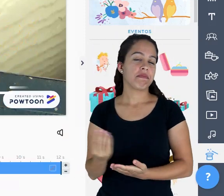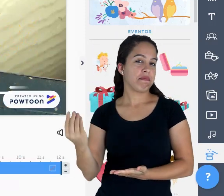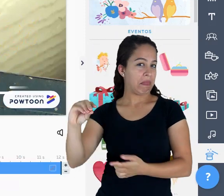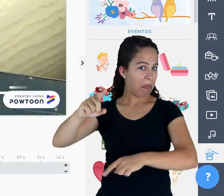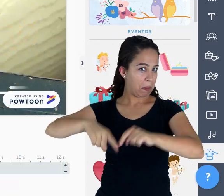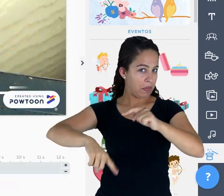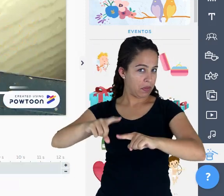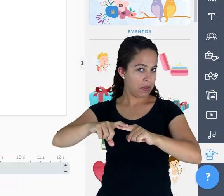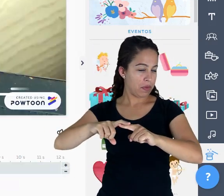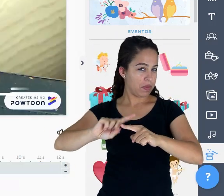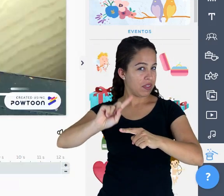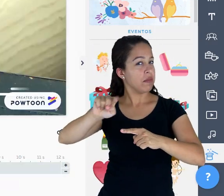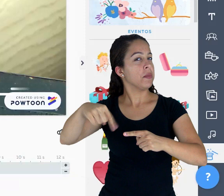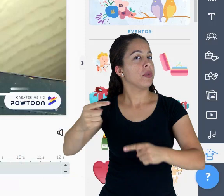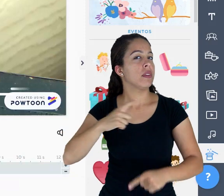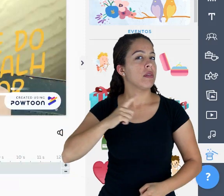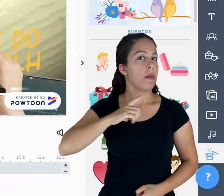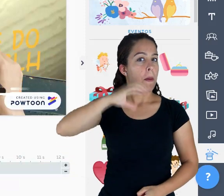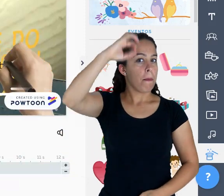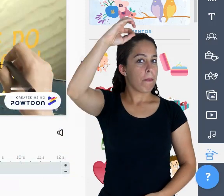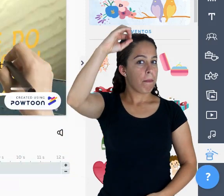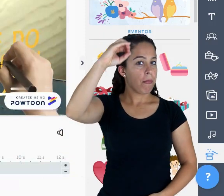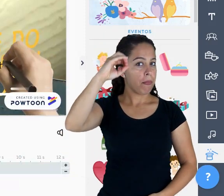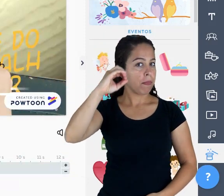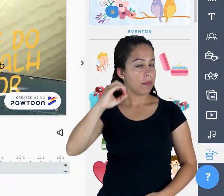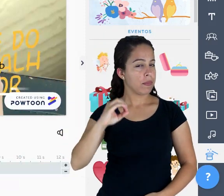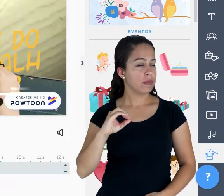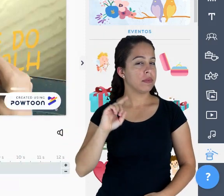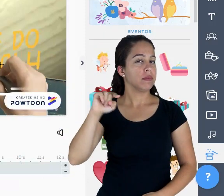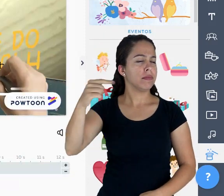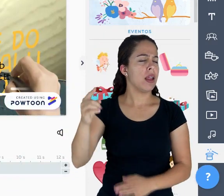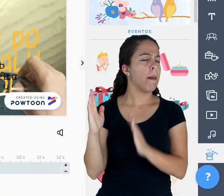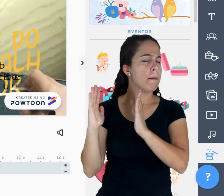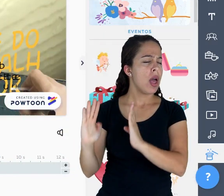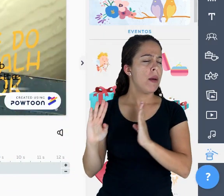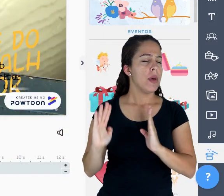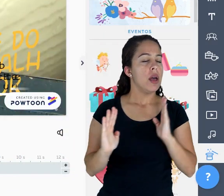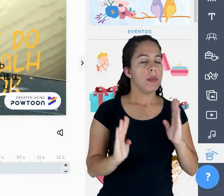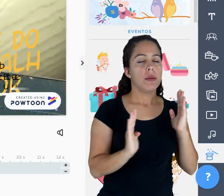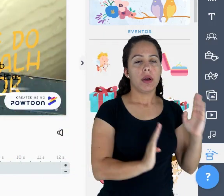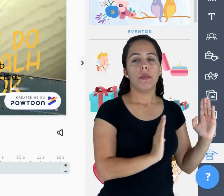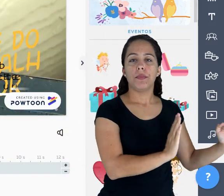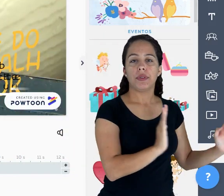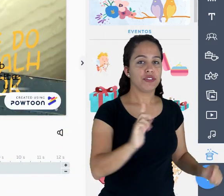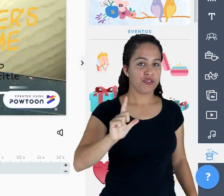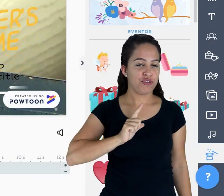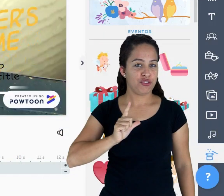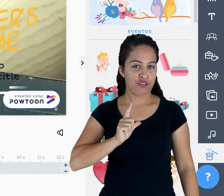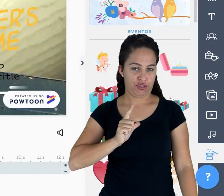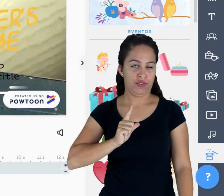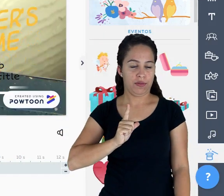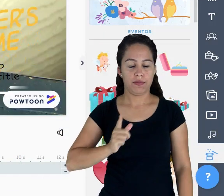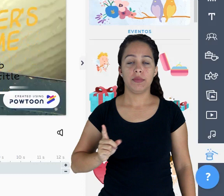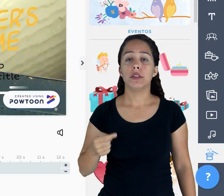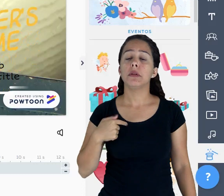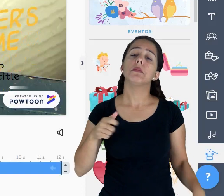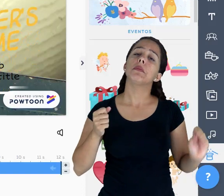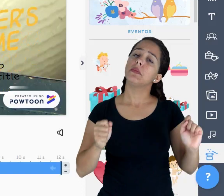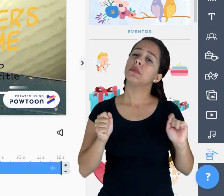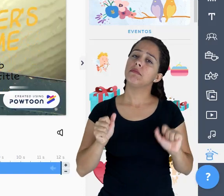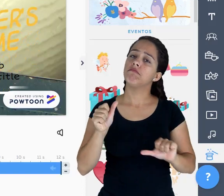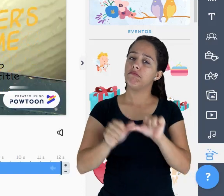depois vem essa bolinha e assim na sequência eu posso alterar